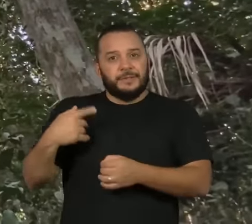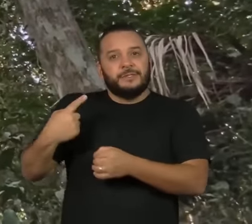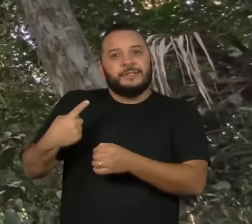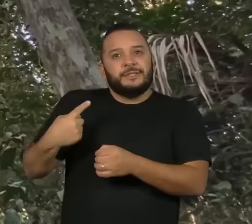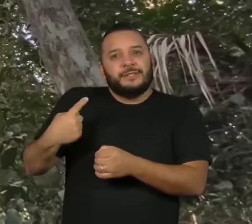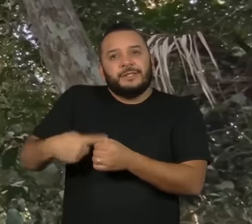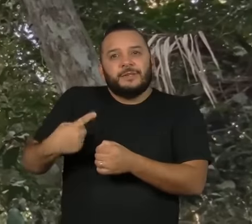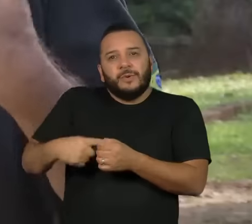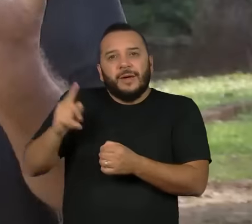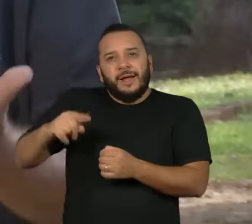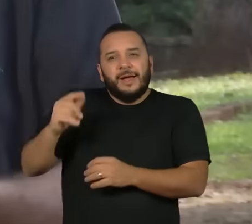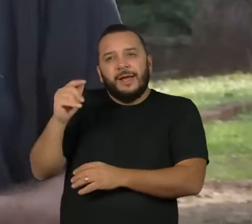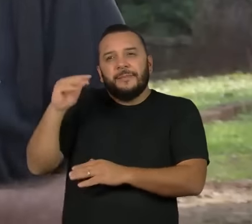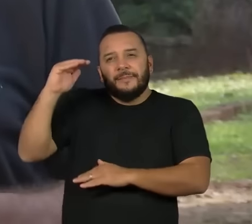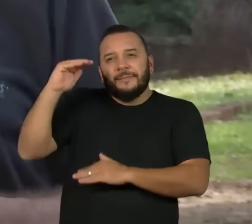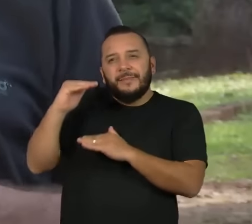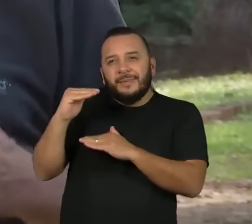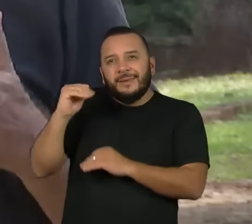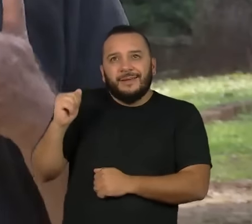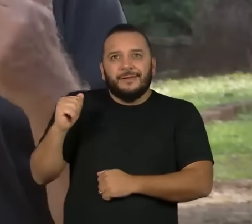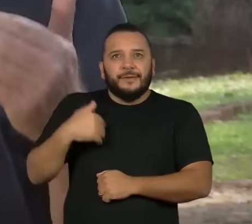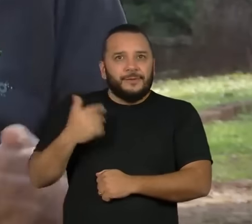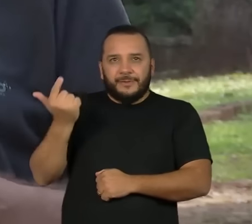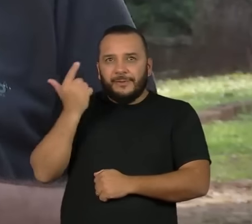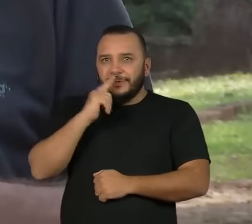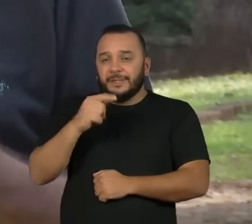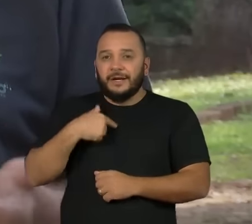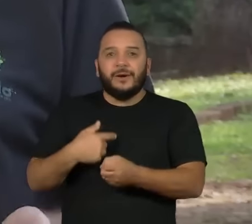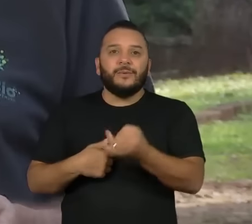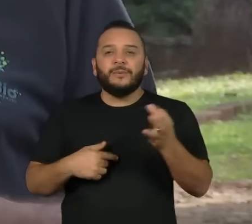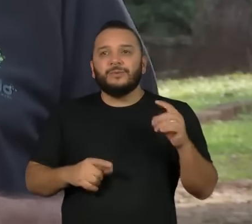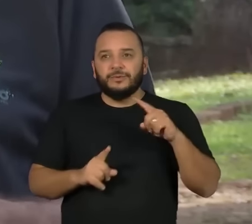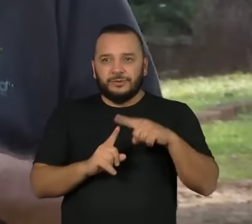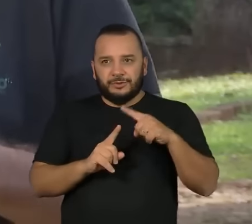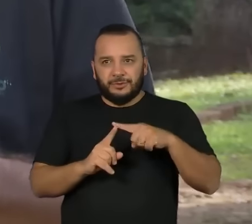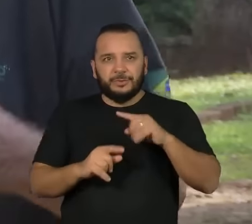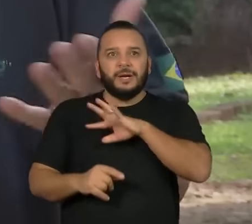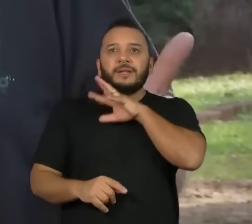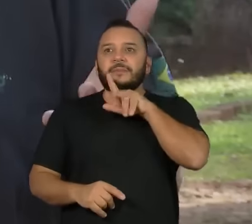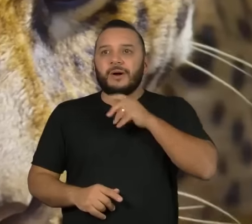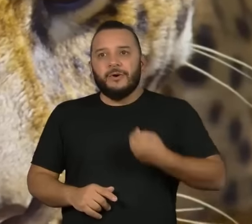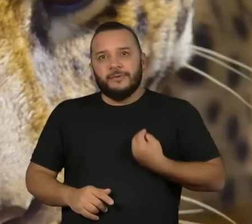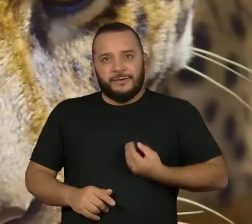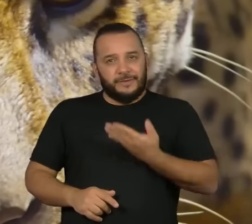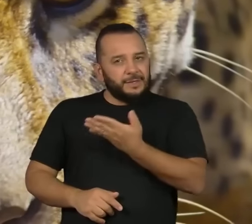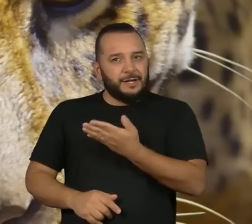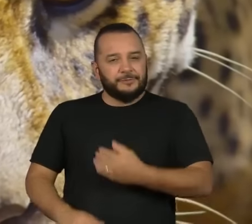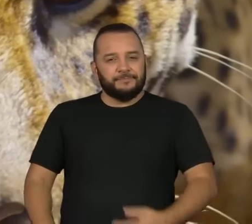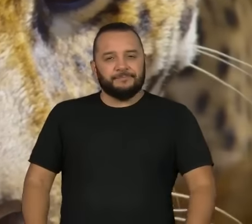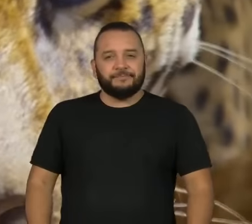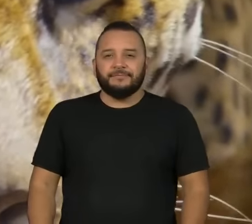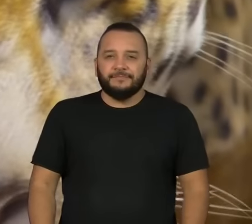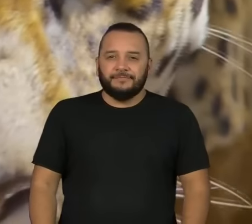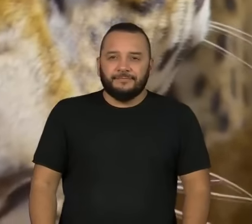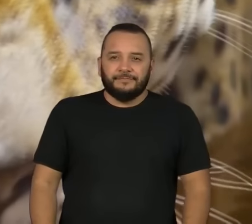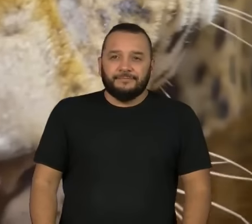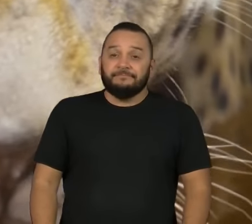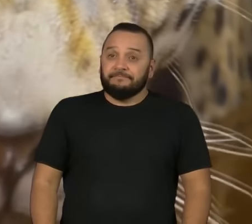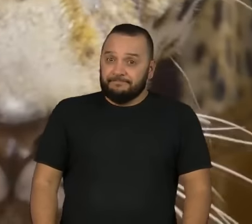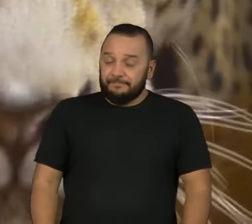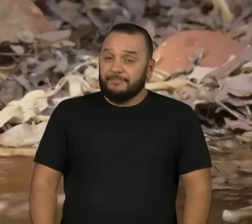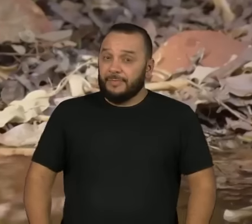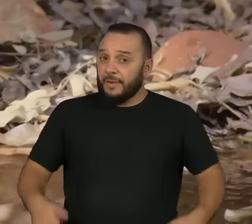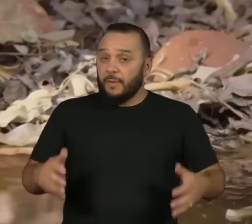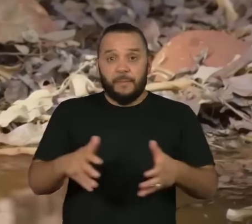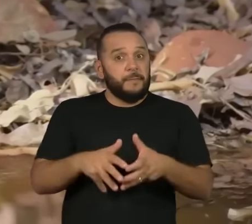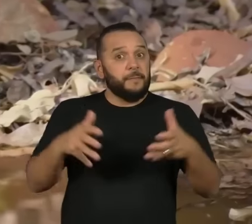muito pequenas, não conseguem garantir que algumas espécies tenham sua vida. maior